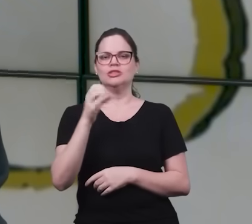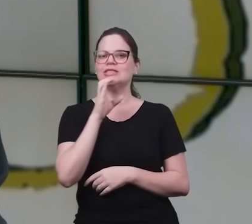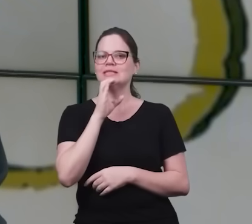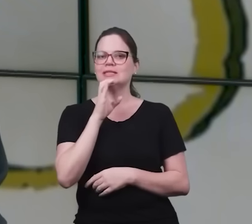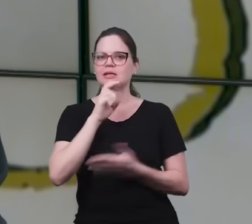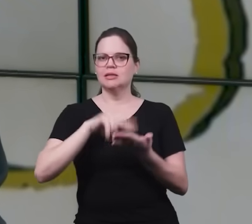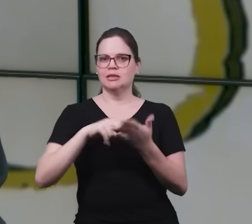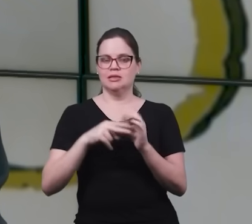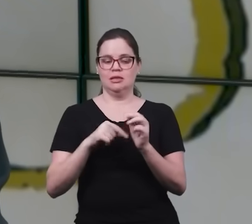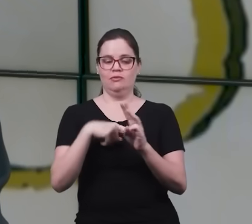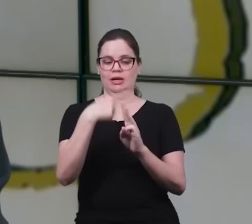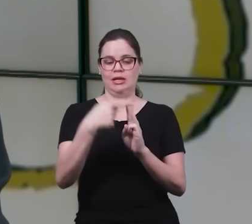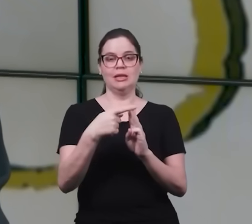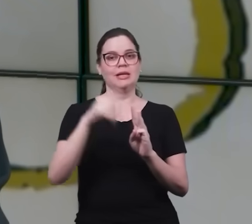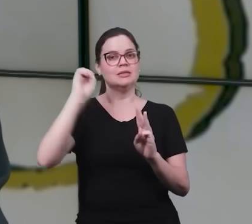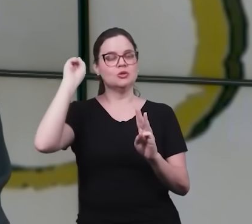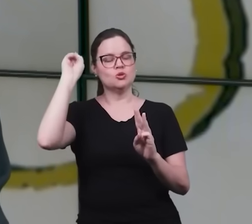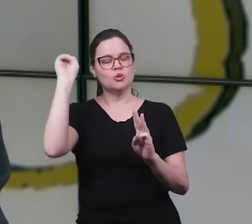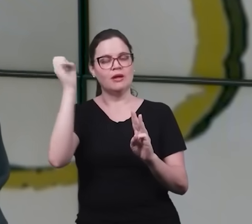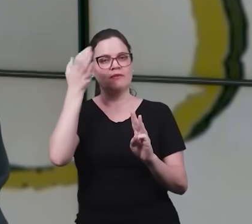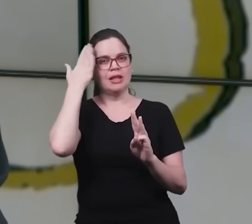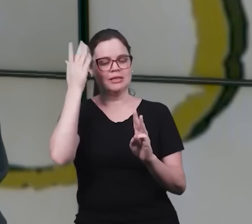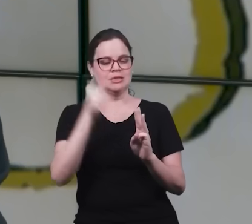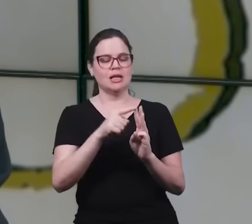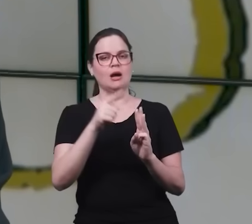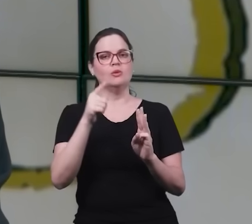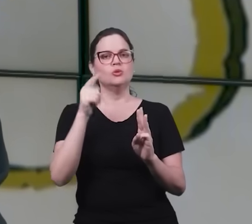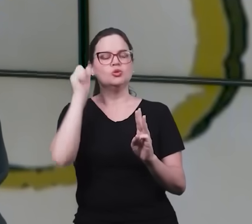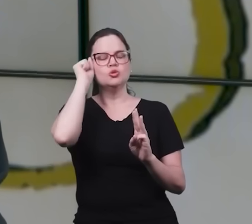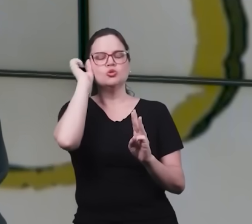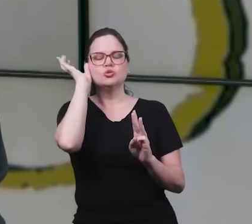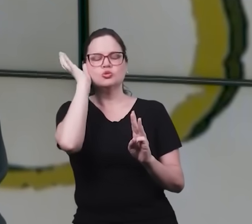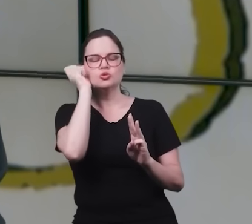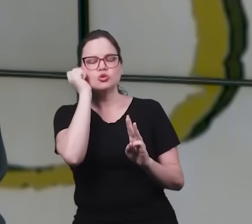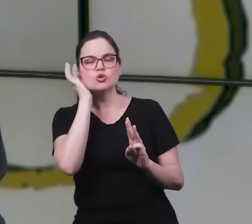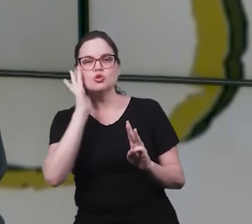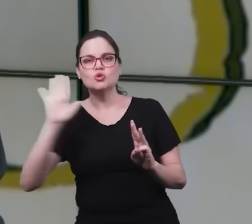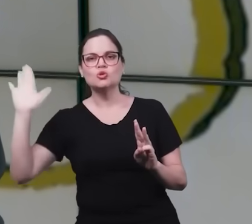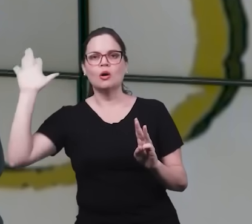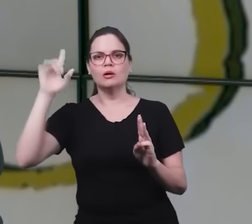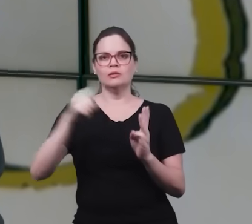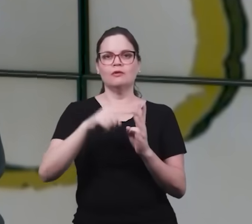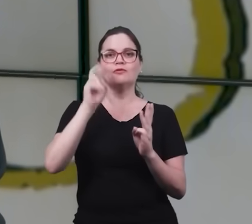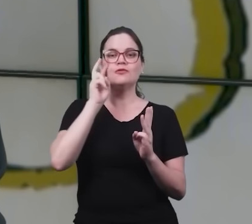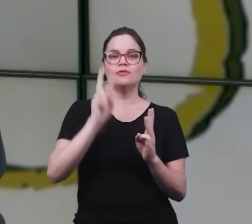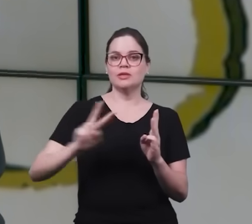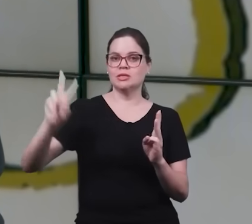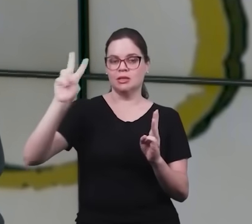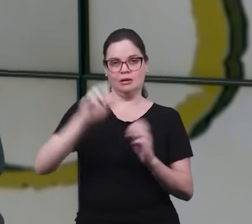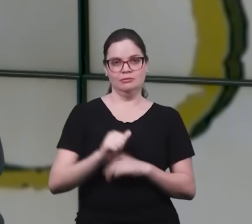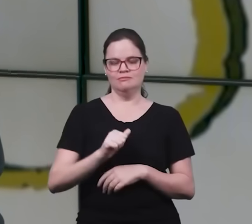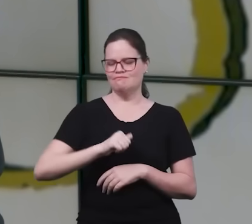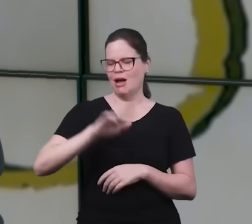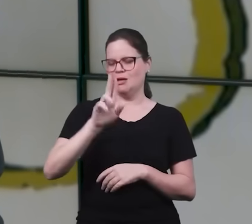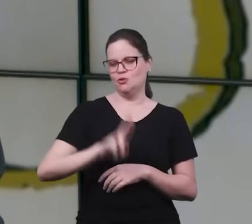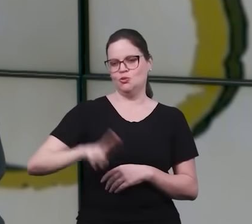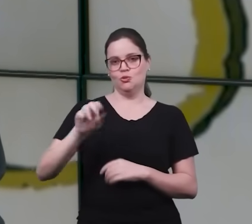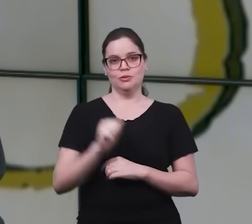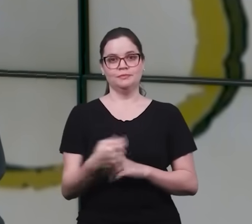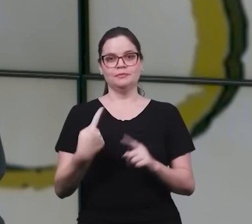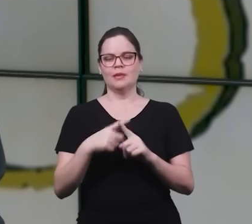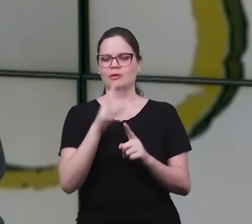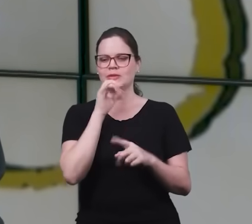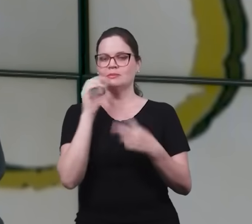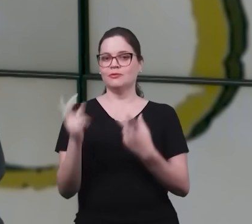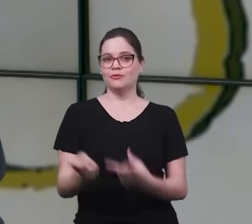e sonhos, é o dom mais ativo na igreja. Ele está presente no dia a dia da igreja, nas reuniões, nas visitas. O Senhor